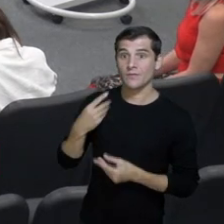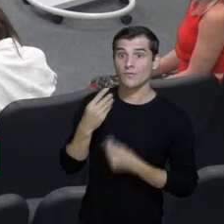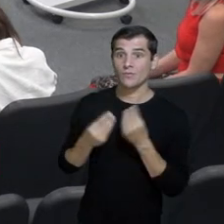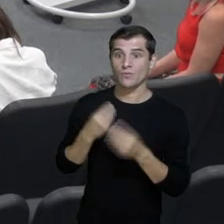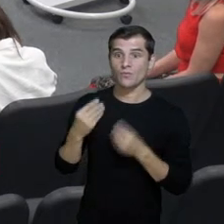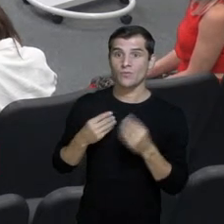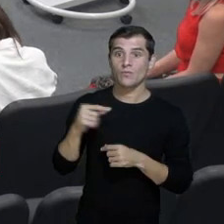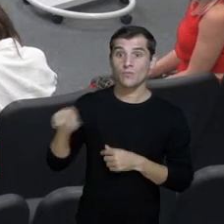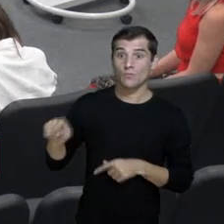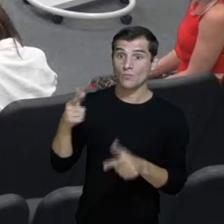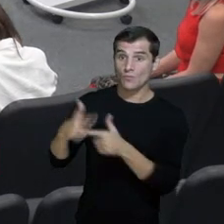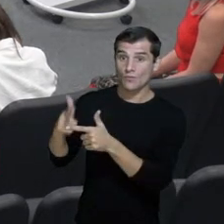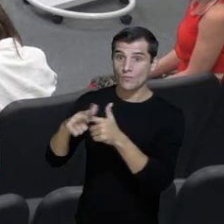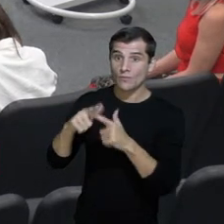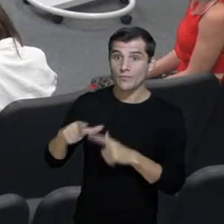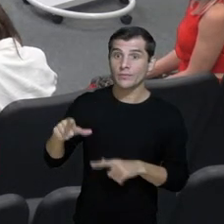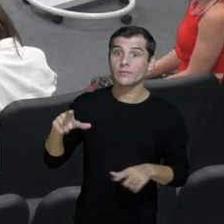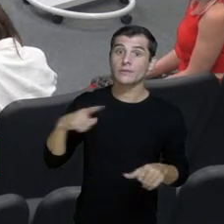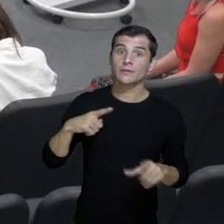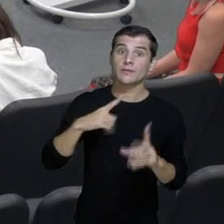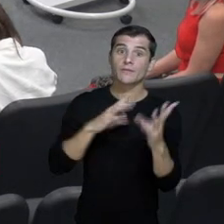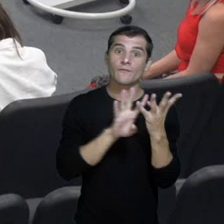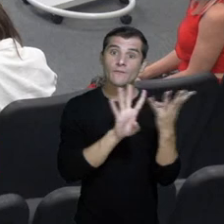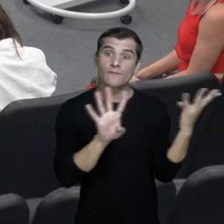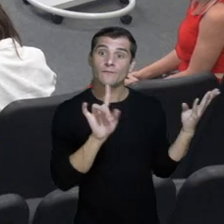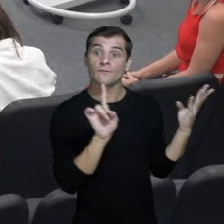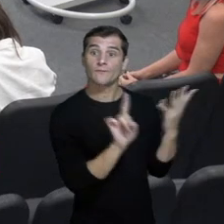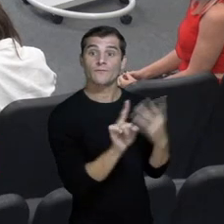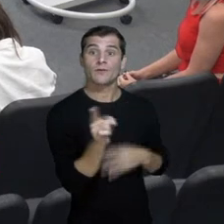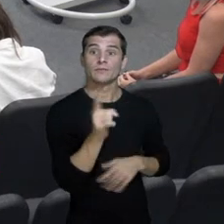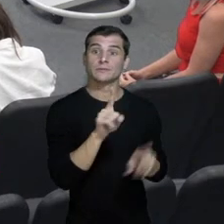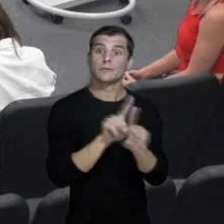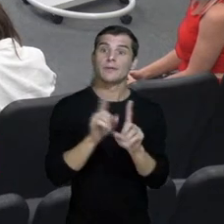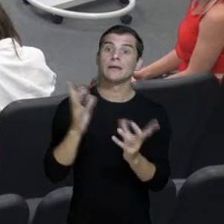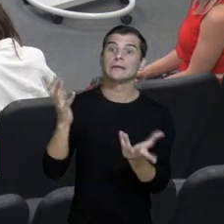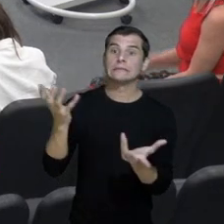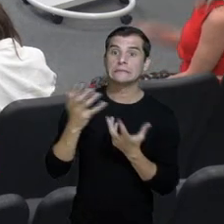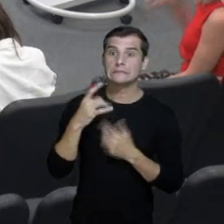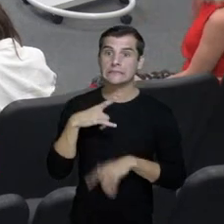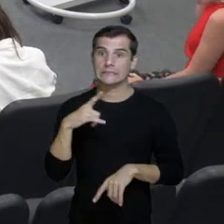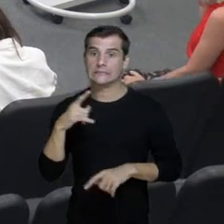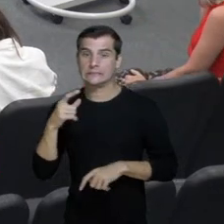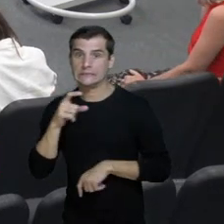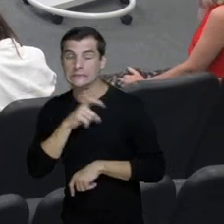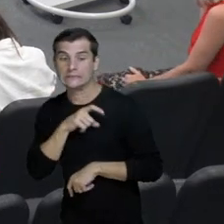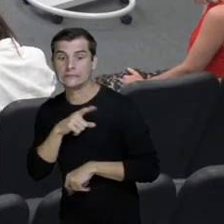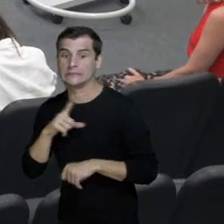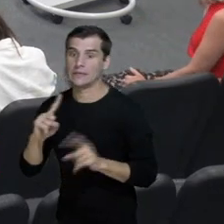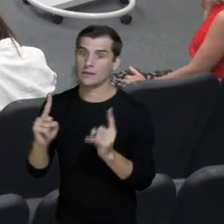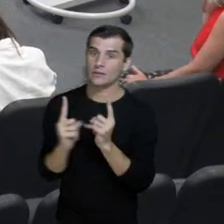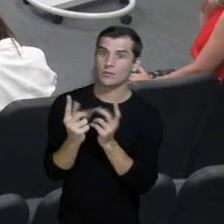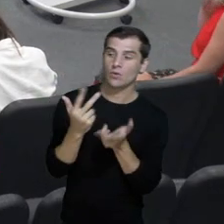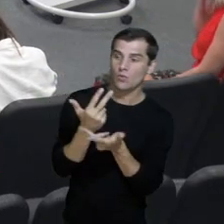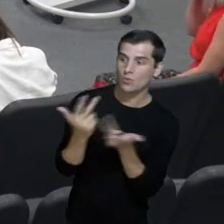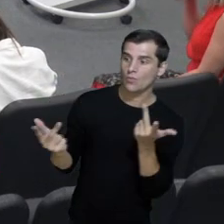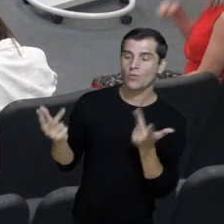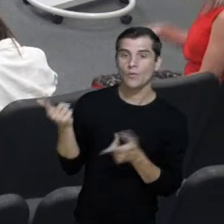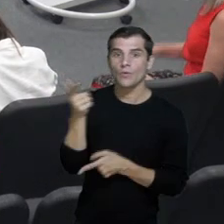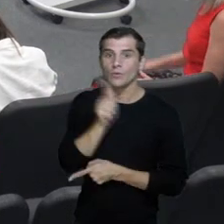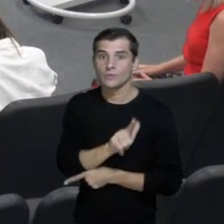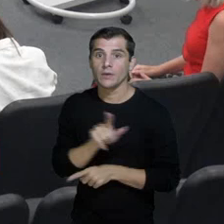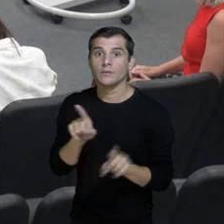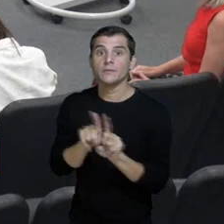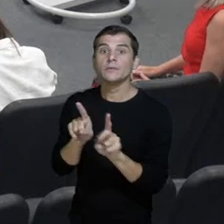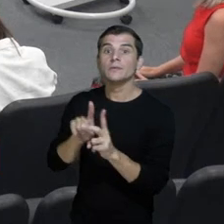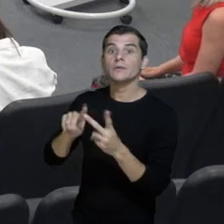exemplo furar filas levar vantagens diversas a corrupção cultural e a história da República os